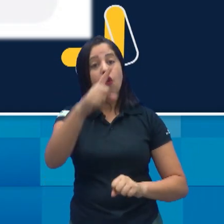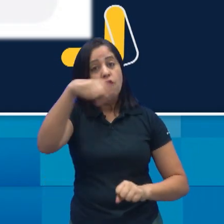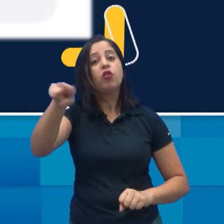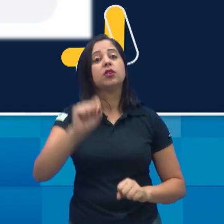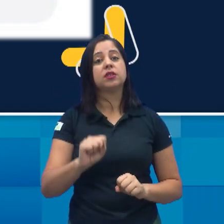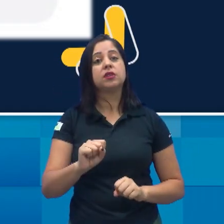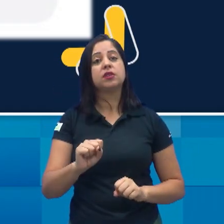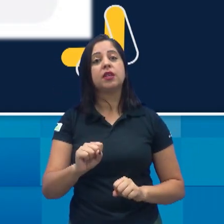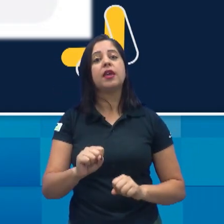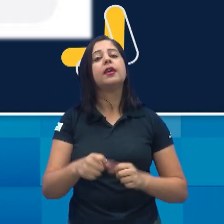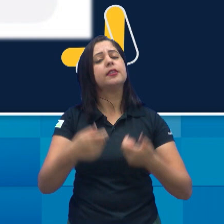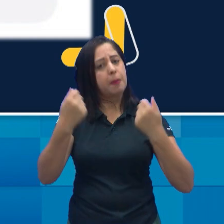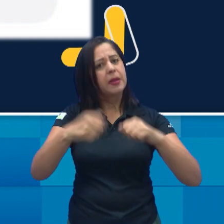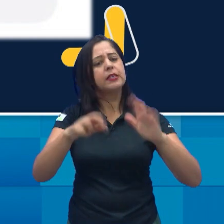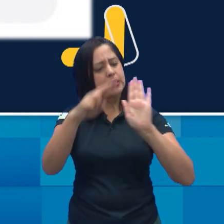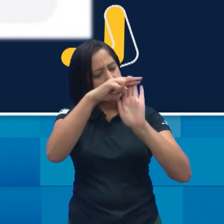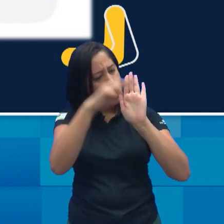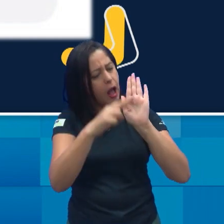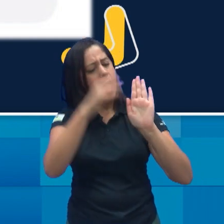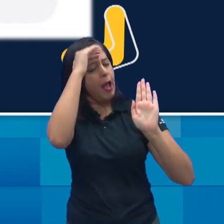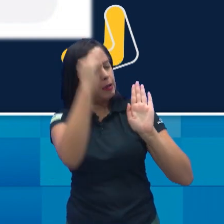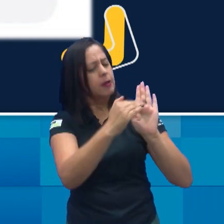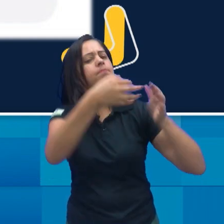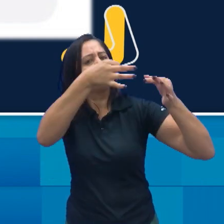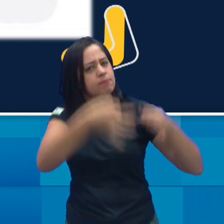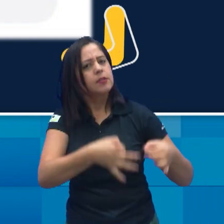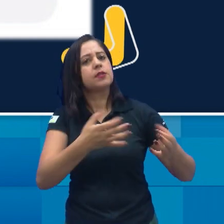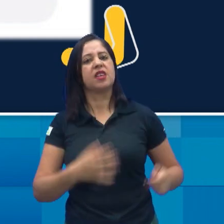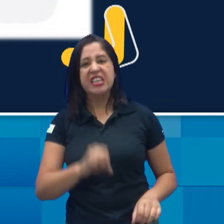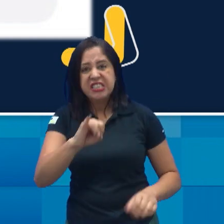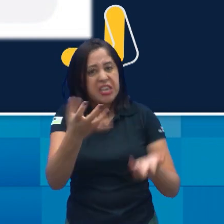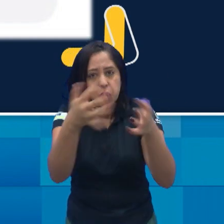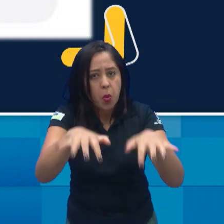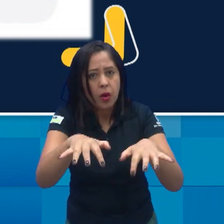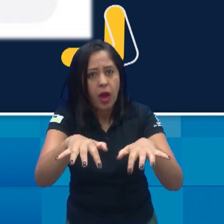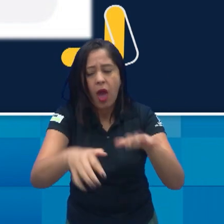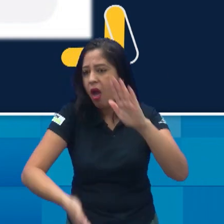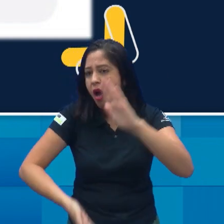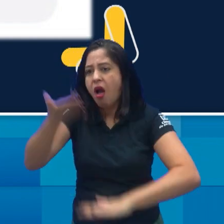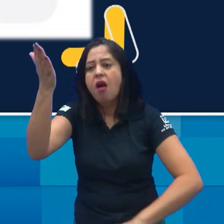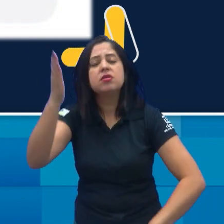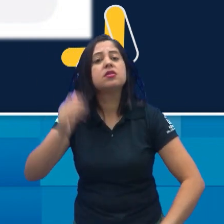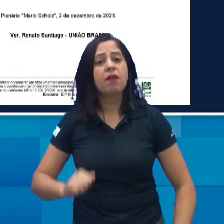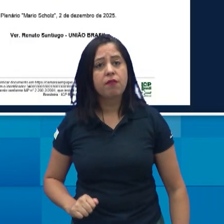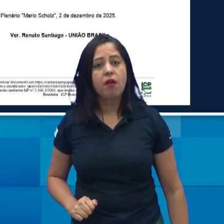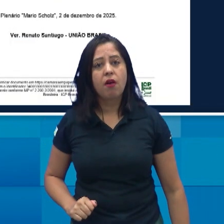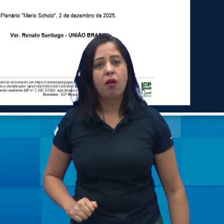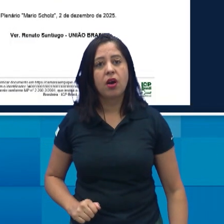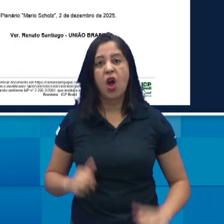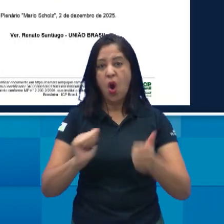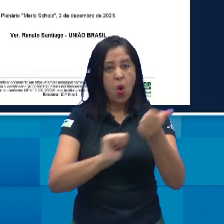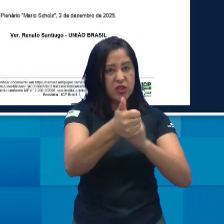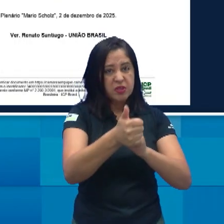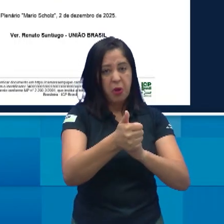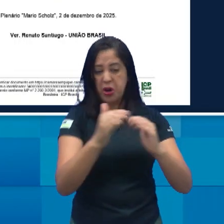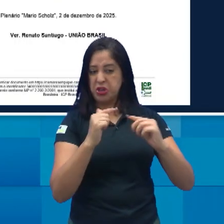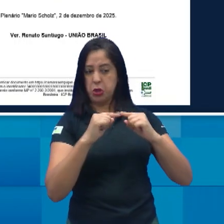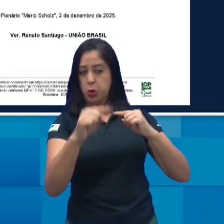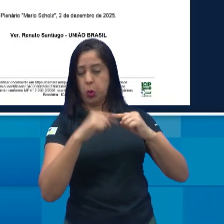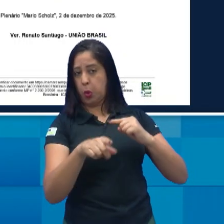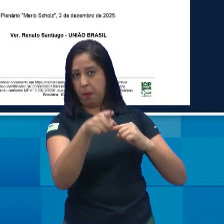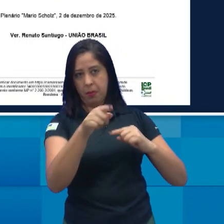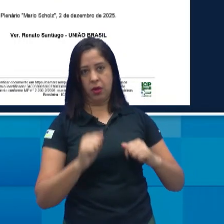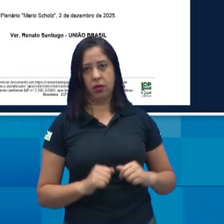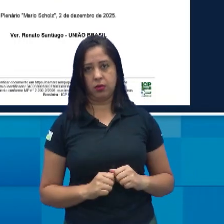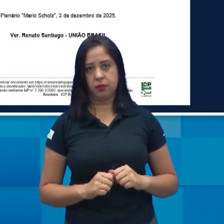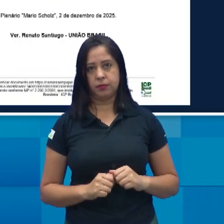ter que respeitar as regras da nossa sociedade. Se não quer, sai fora. O esporte não é seu lugar. Como eu